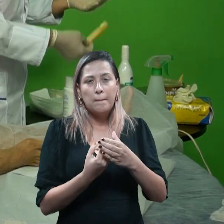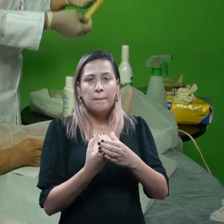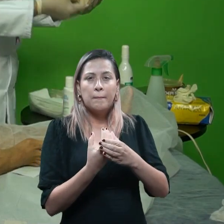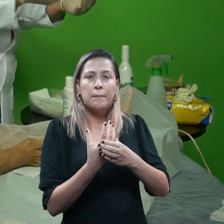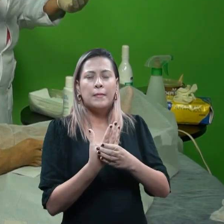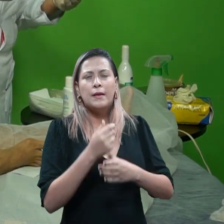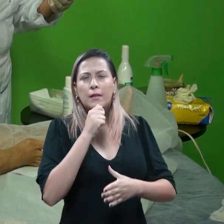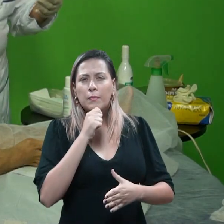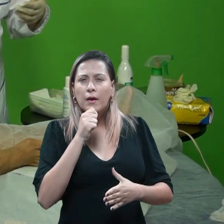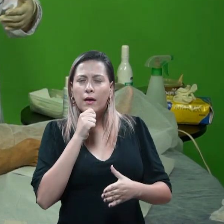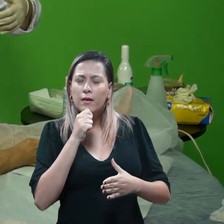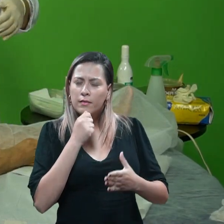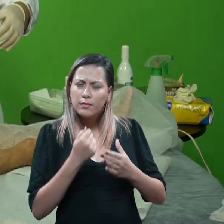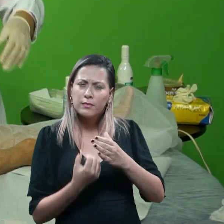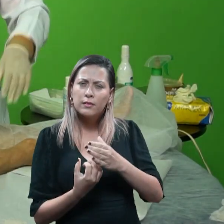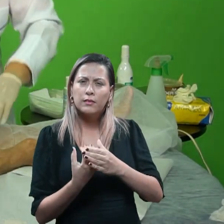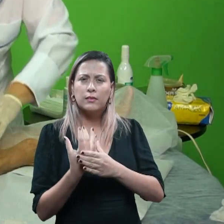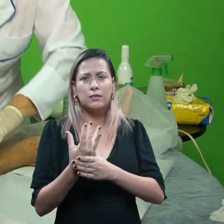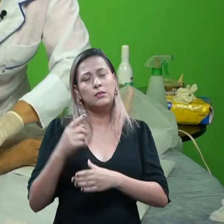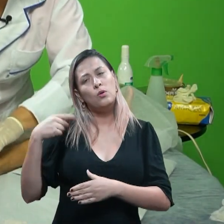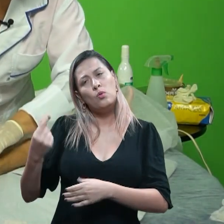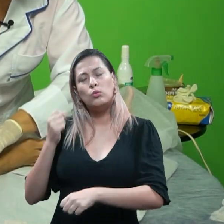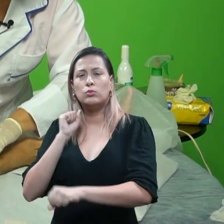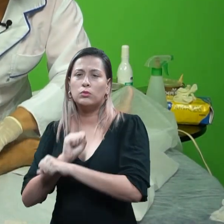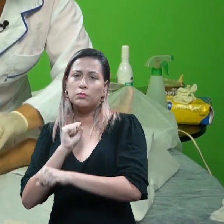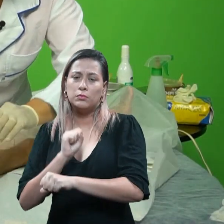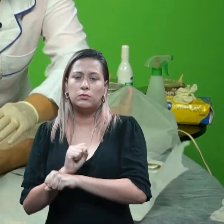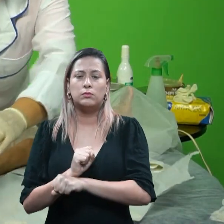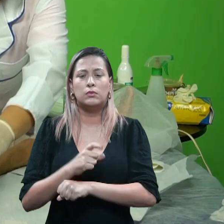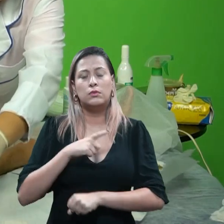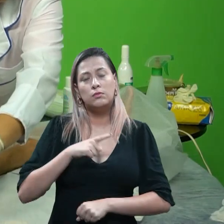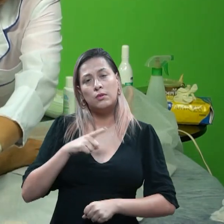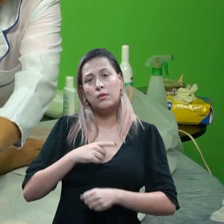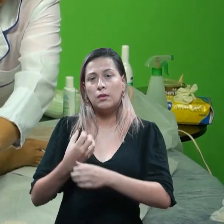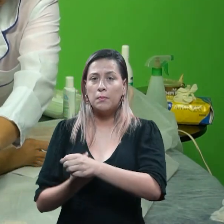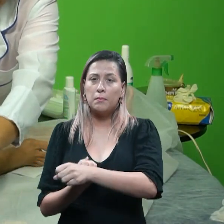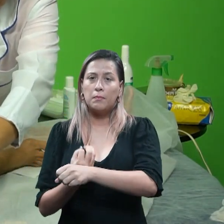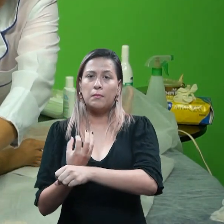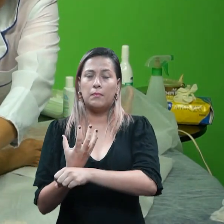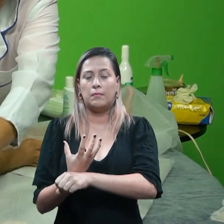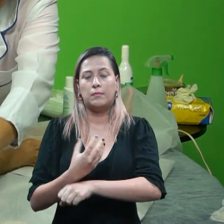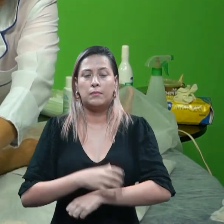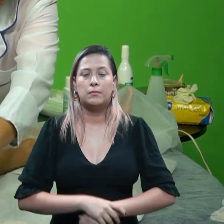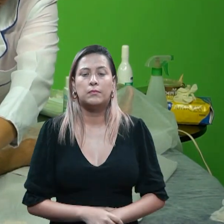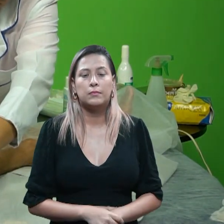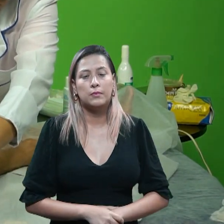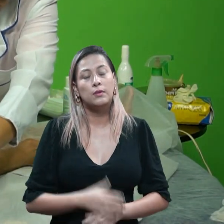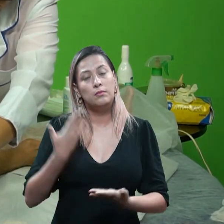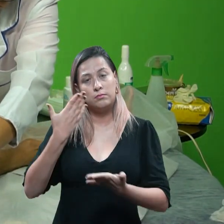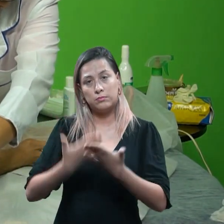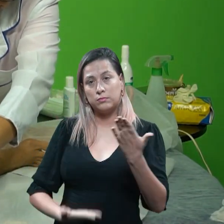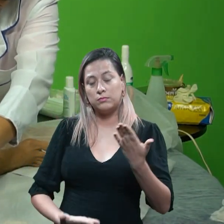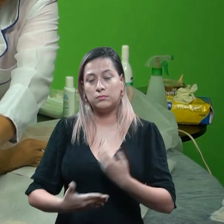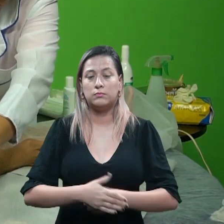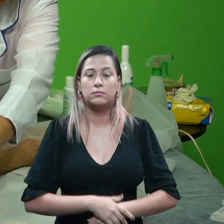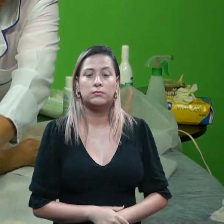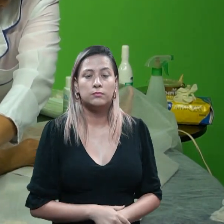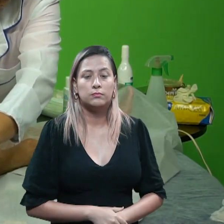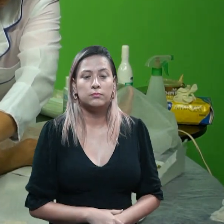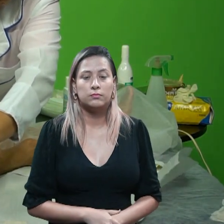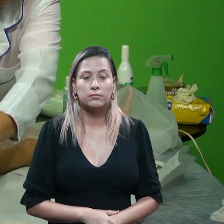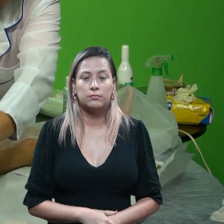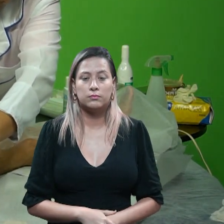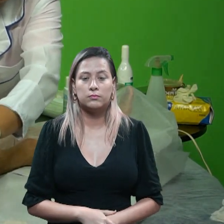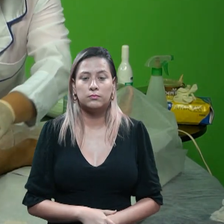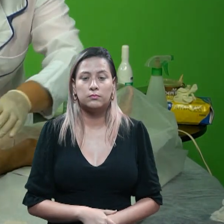fase de repouso e vai ter pelo em fase de queda.